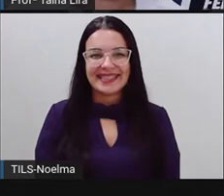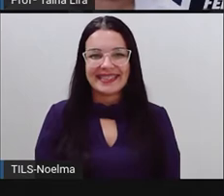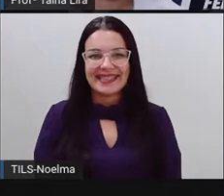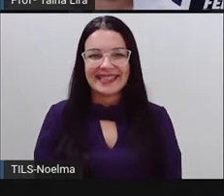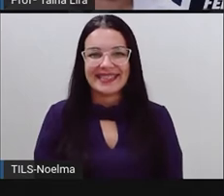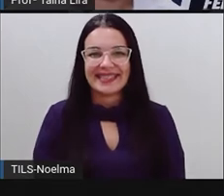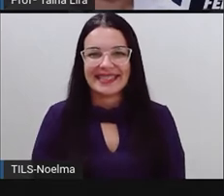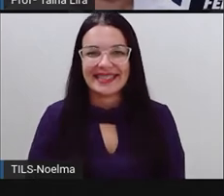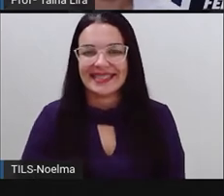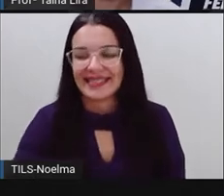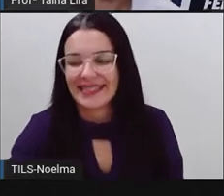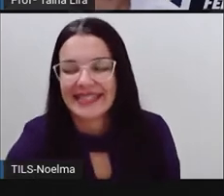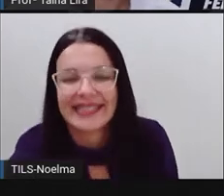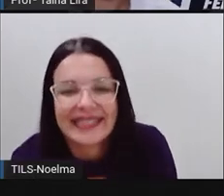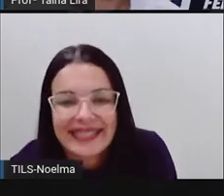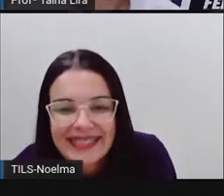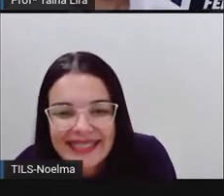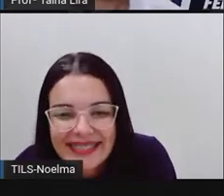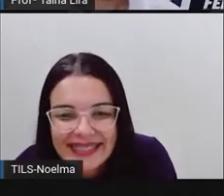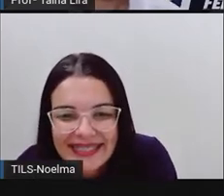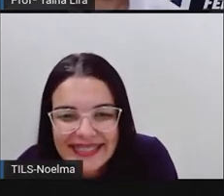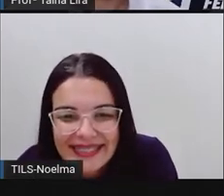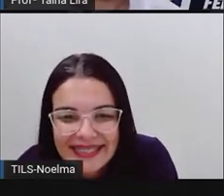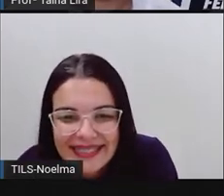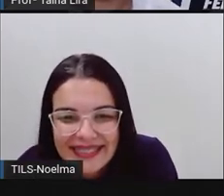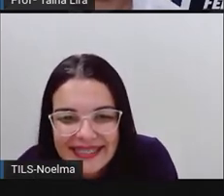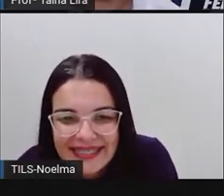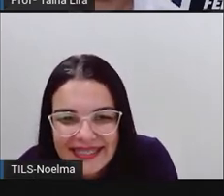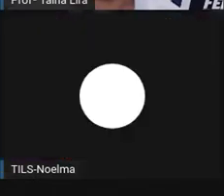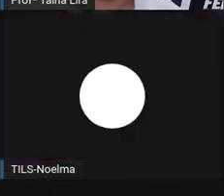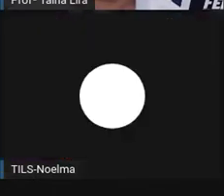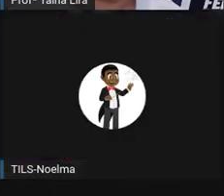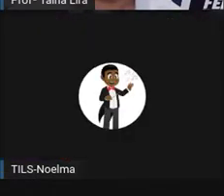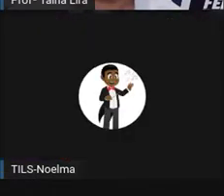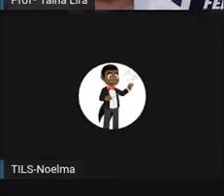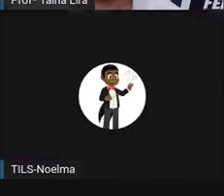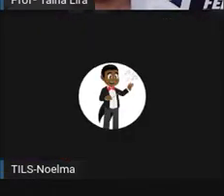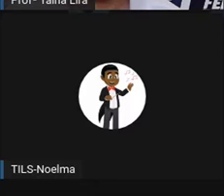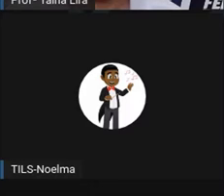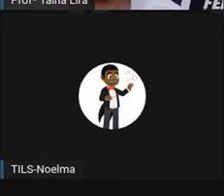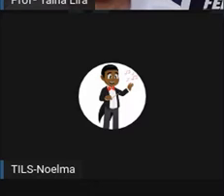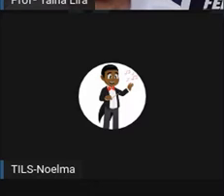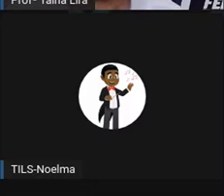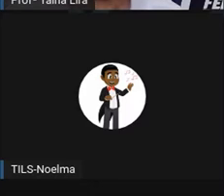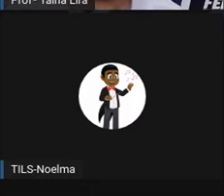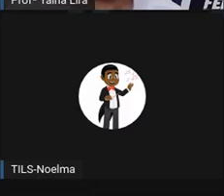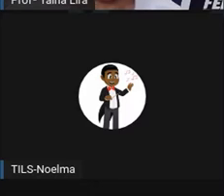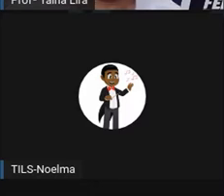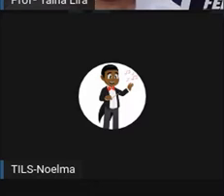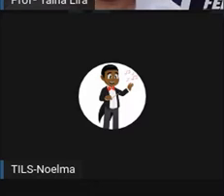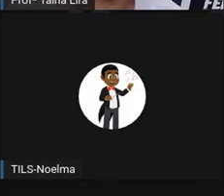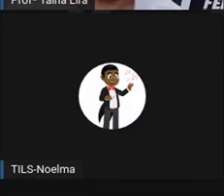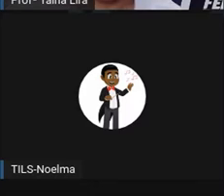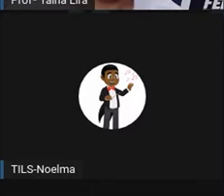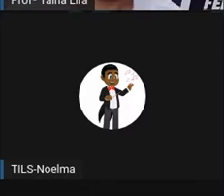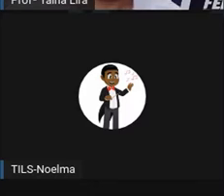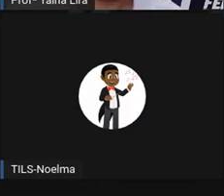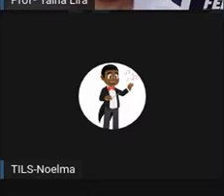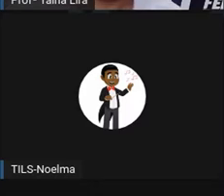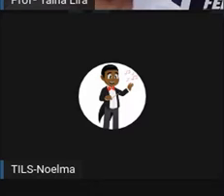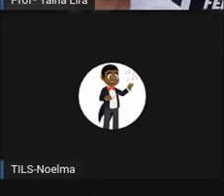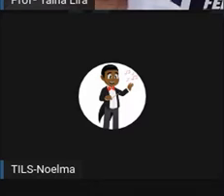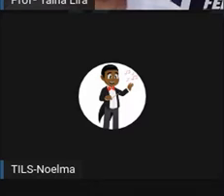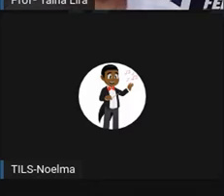a bruxa bruxa por favor vem a minha festa bom obrigada